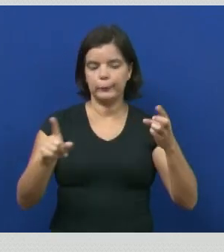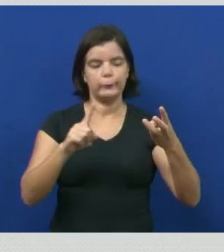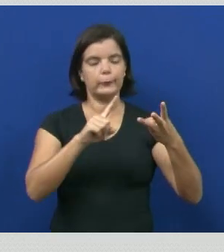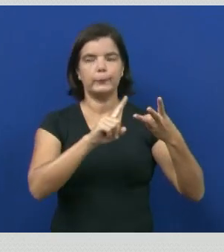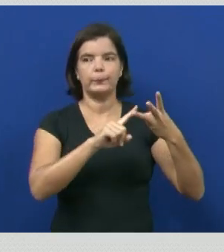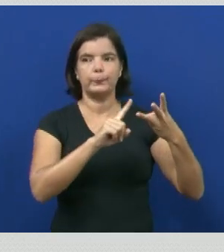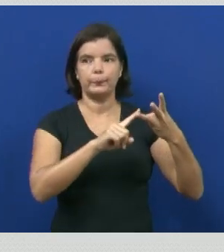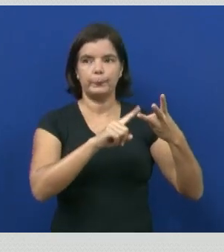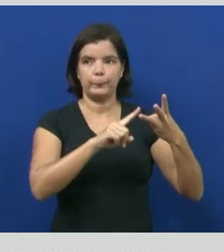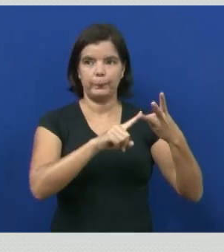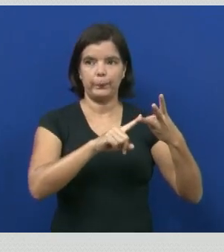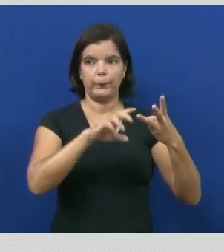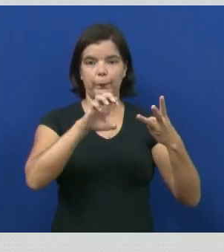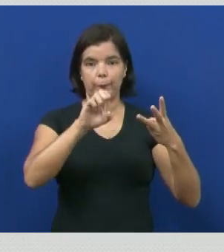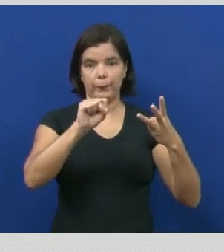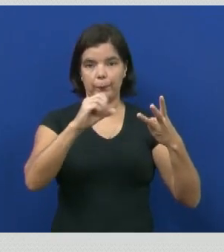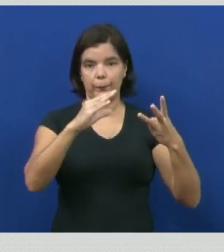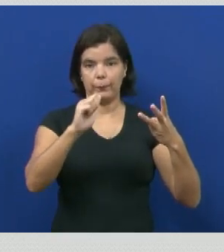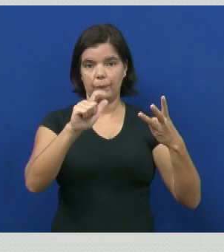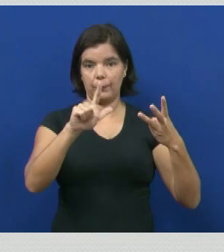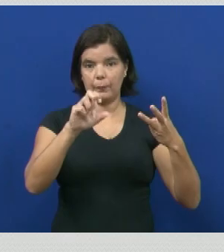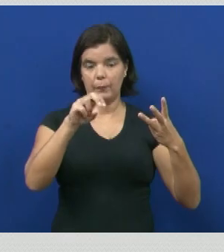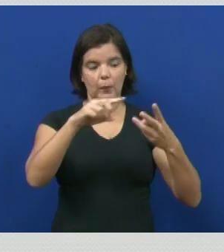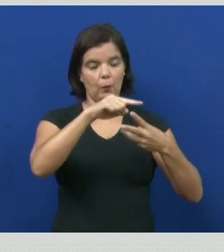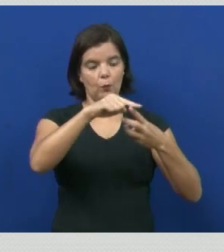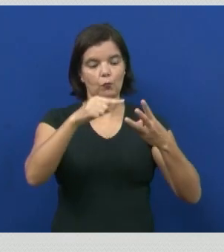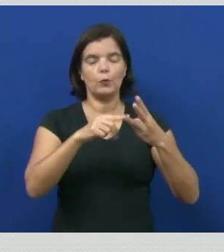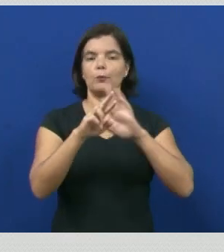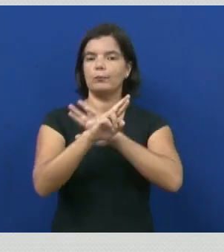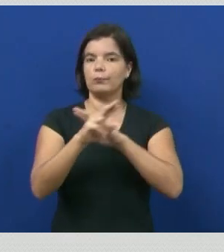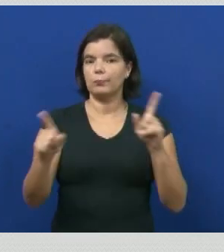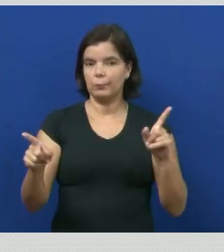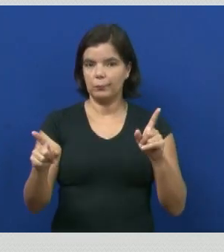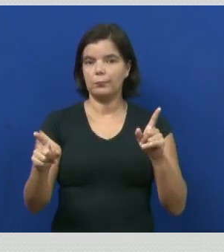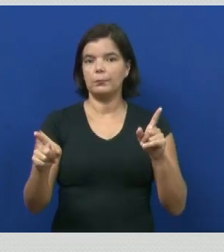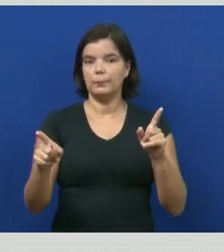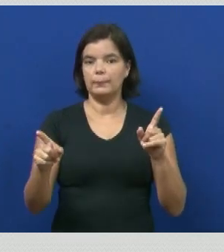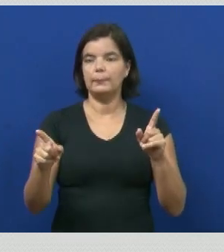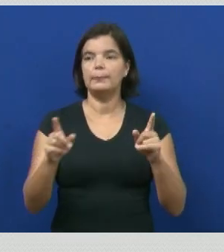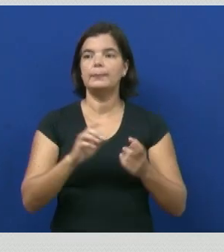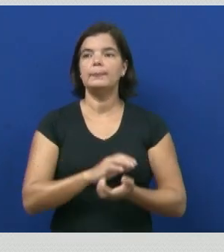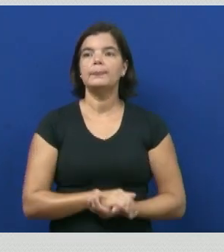terceiro, que é um escaleno. Você percebe que todos os 3 são diferentes.